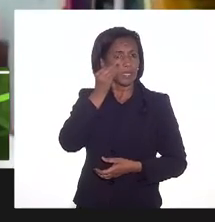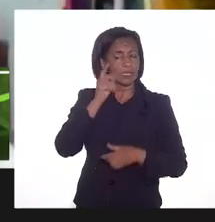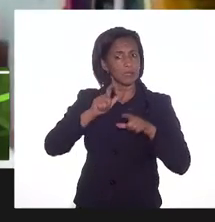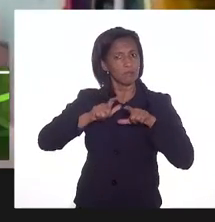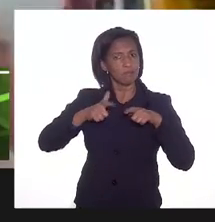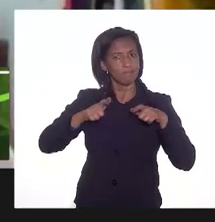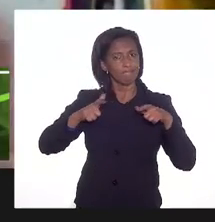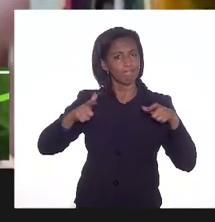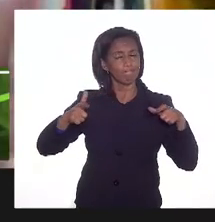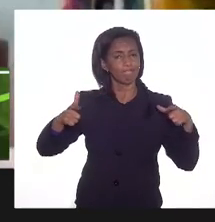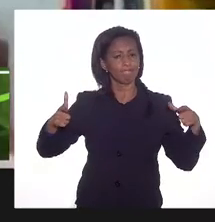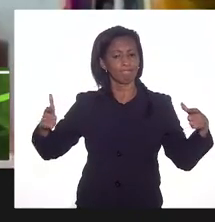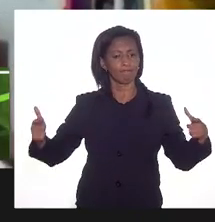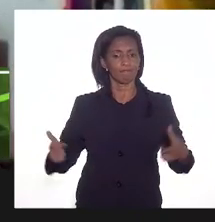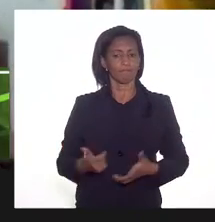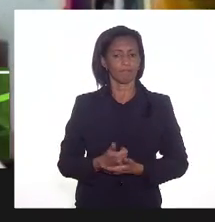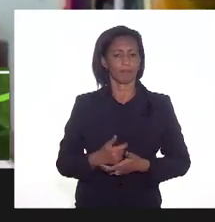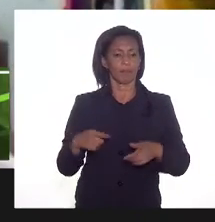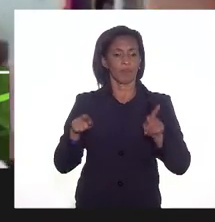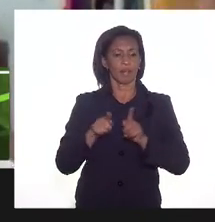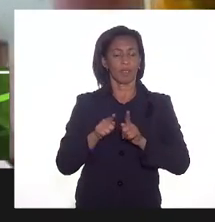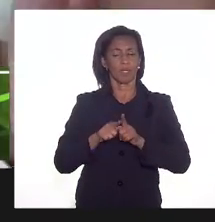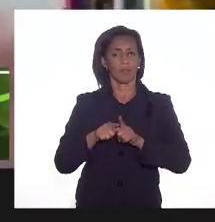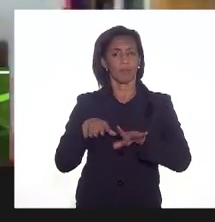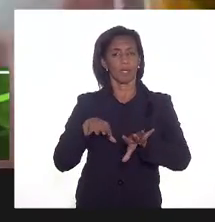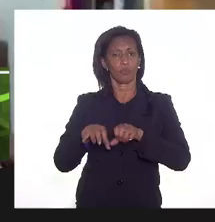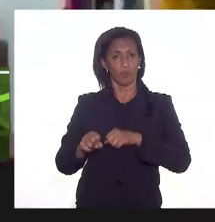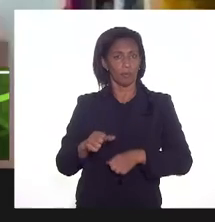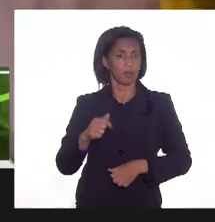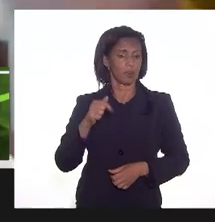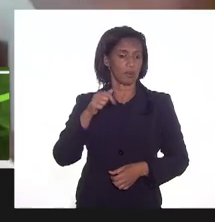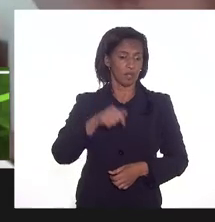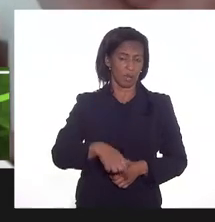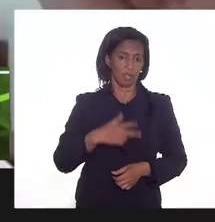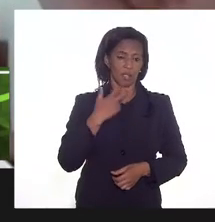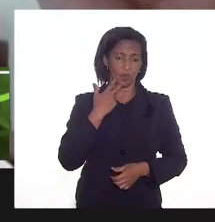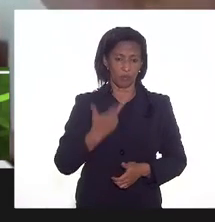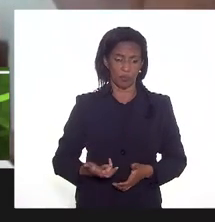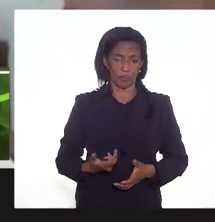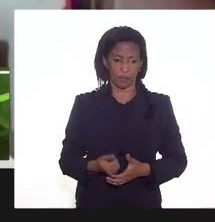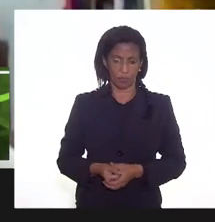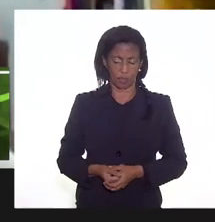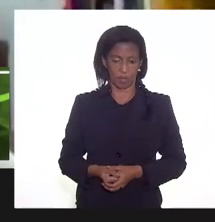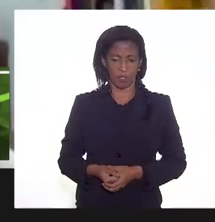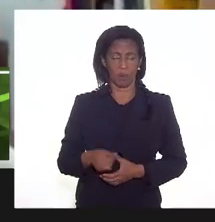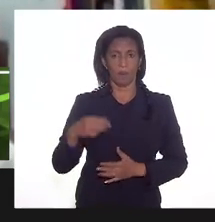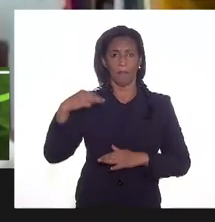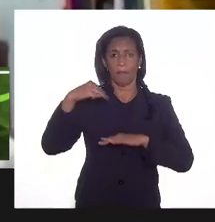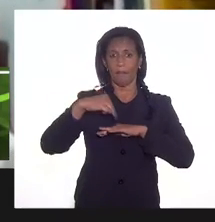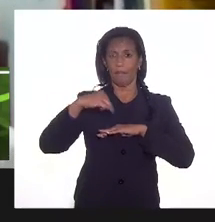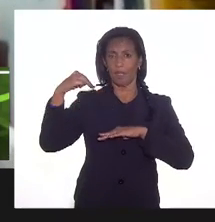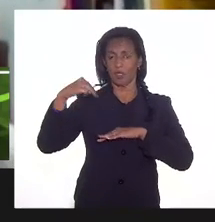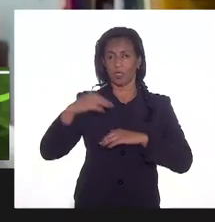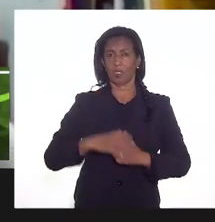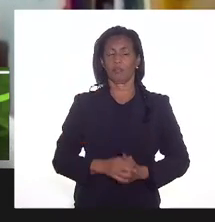crescendo inclusive nos processos de formação e aqui eu cito o mestrado